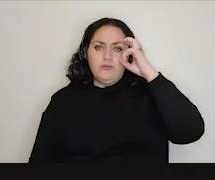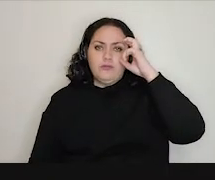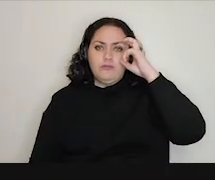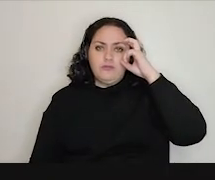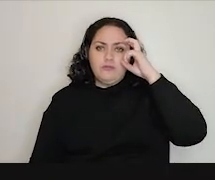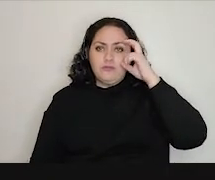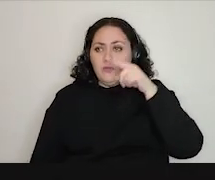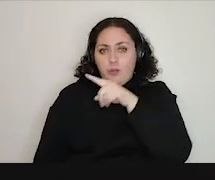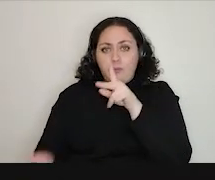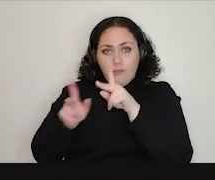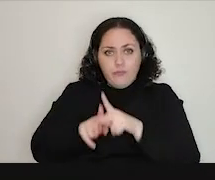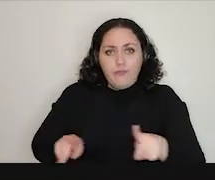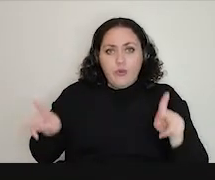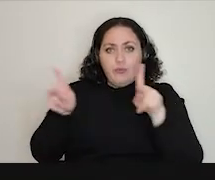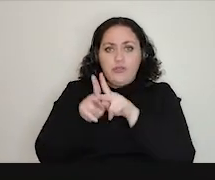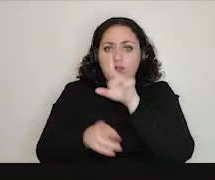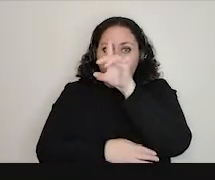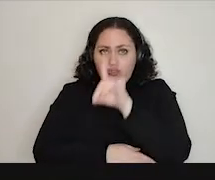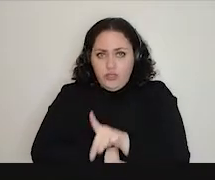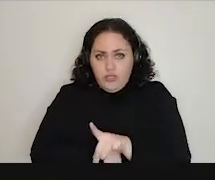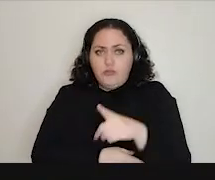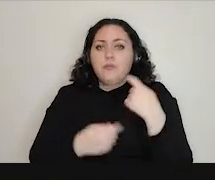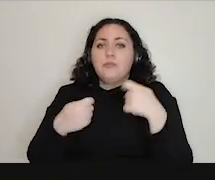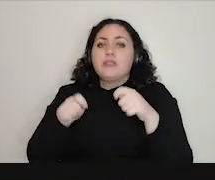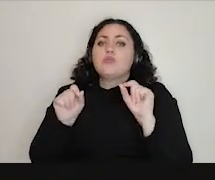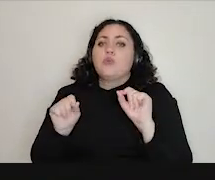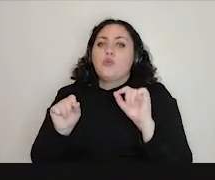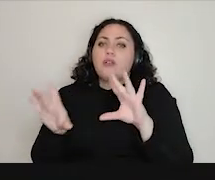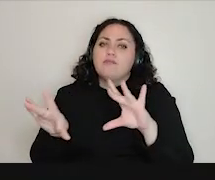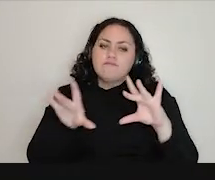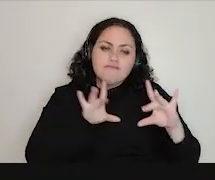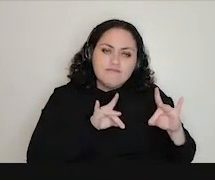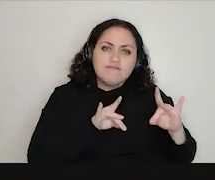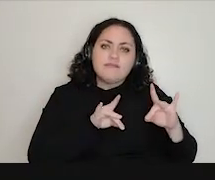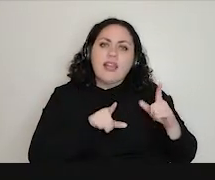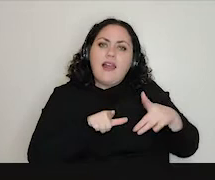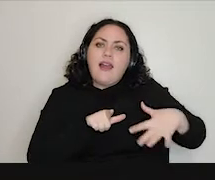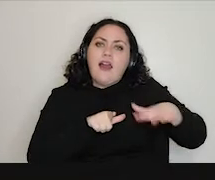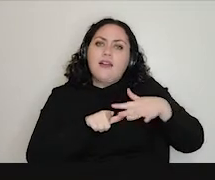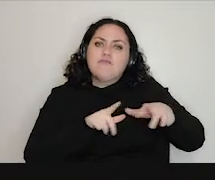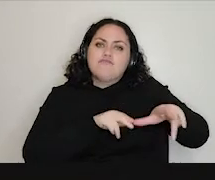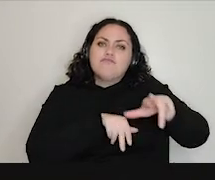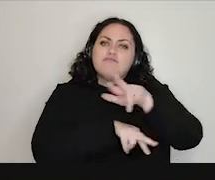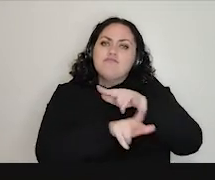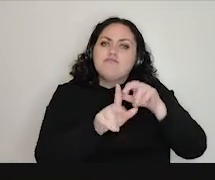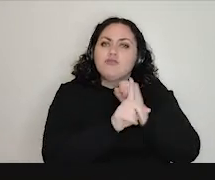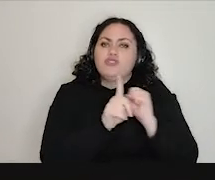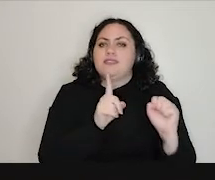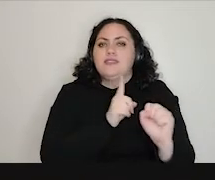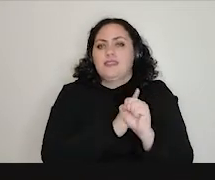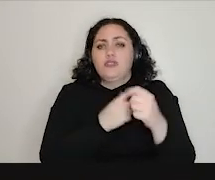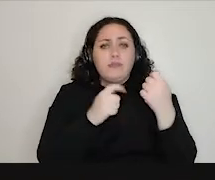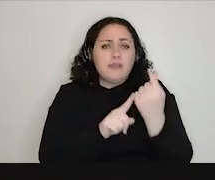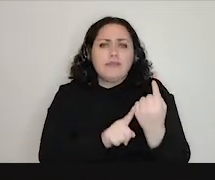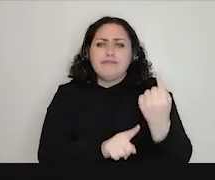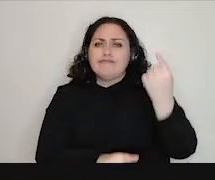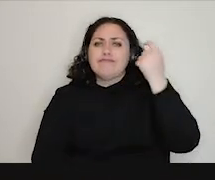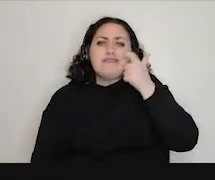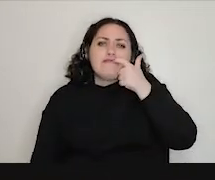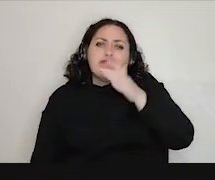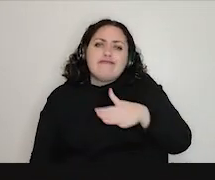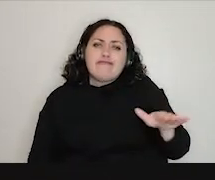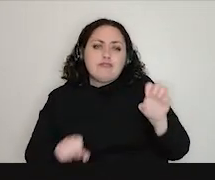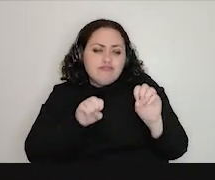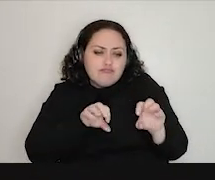precisa perpassar todas as áreas, todos os âmbitos. A gente precisa discutir lá no ensino fundamental com a criança com